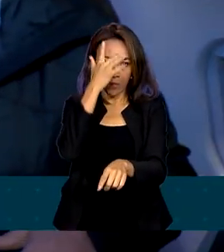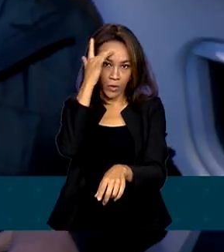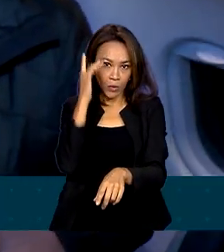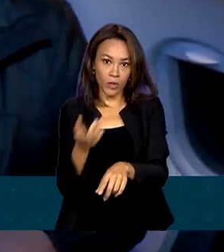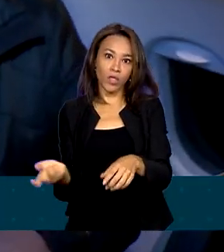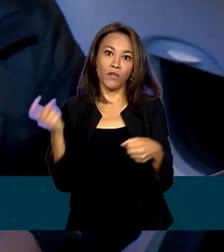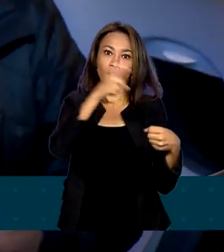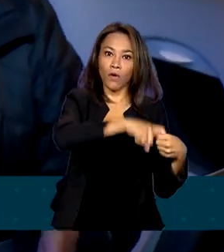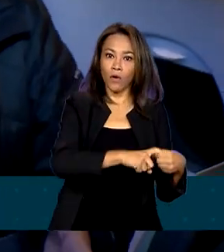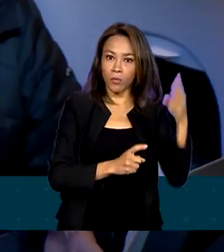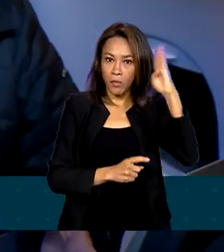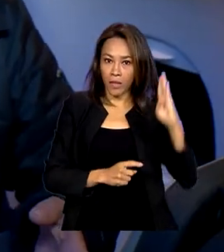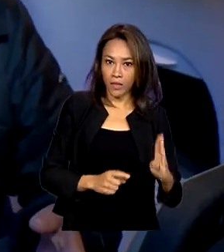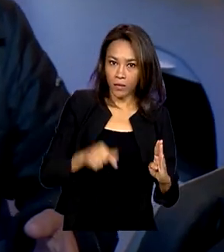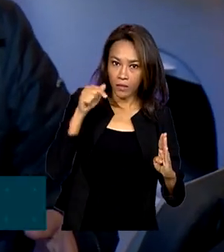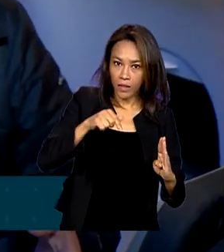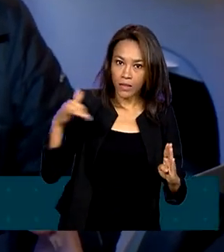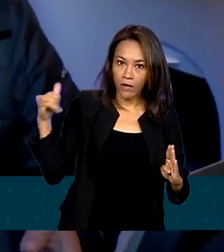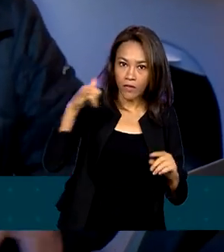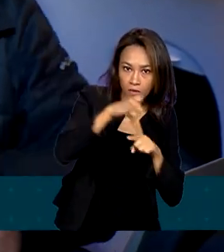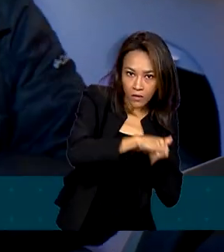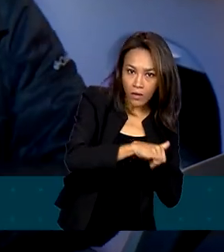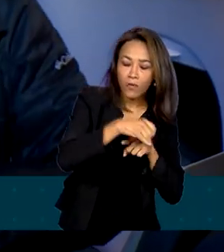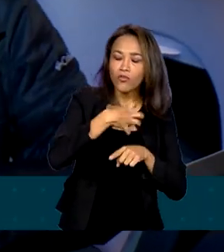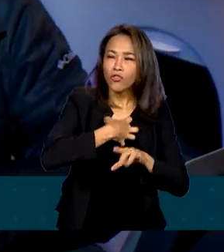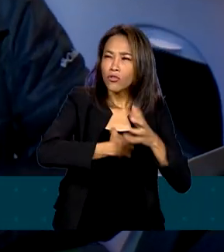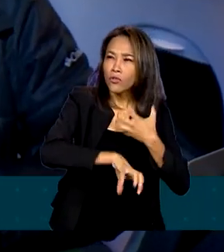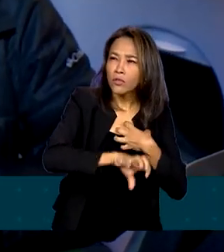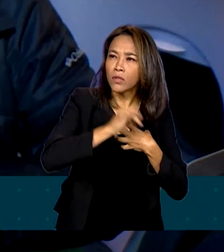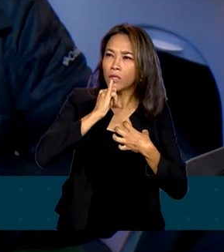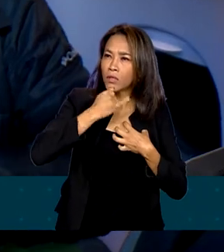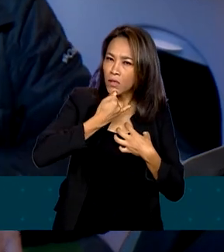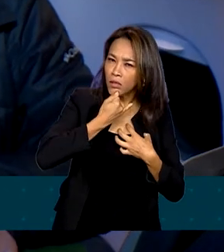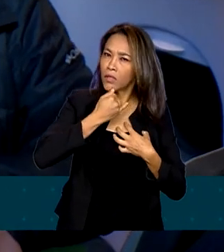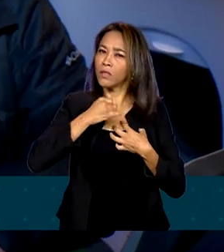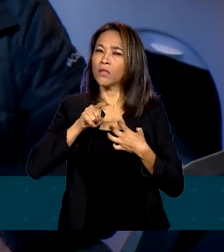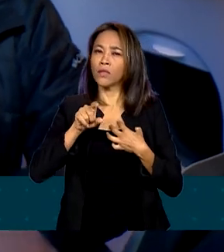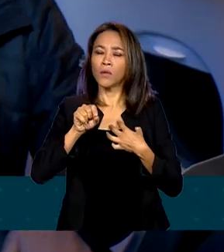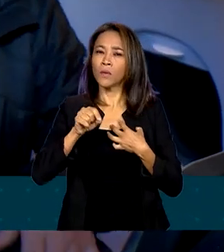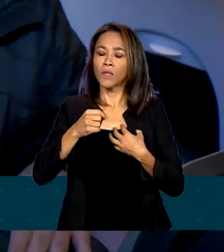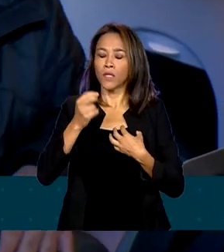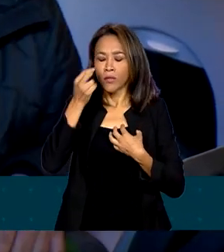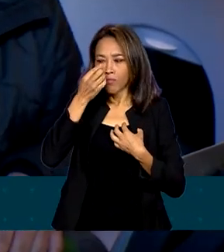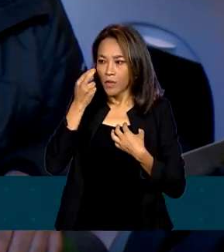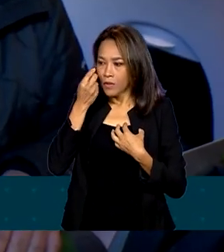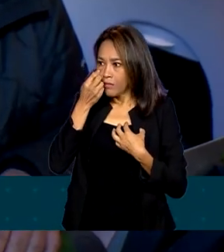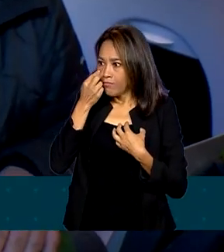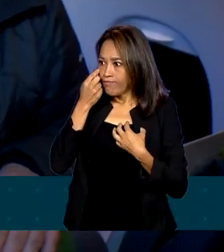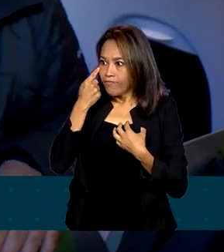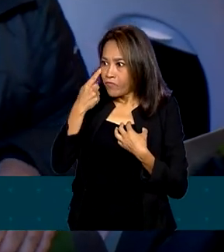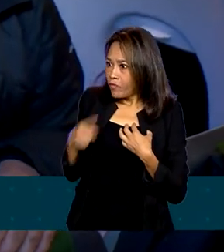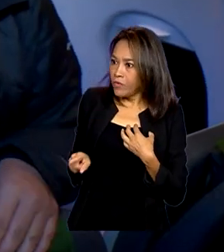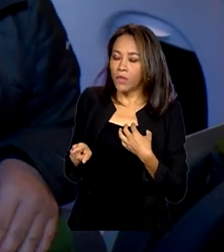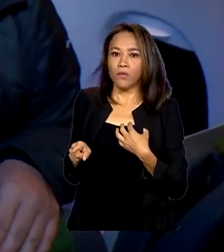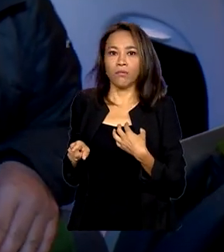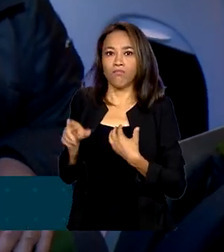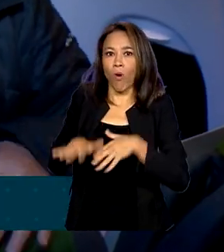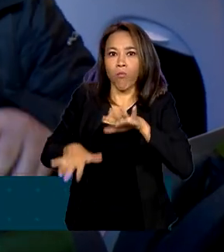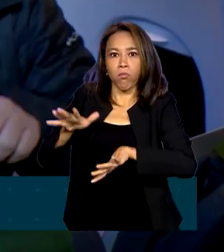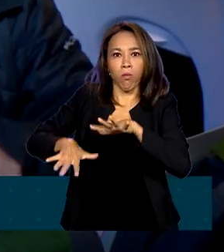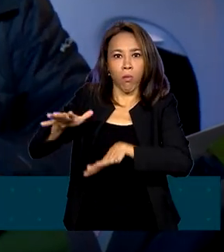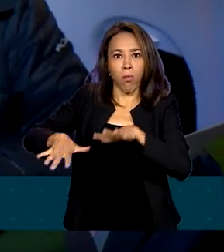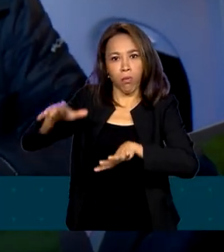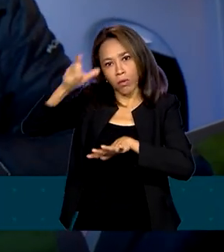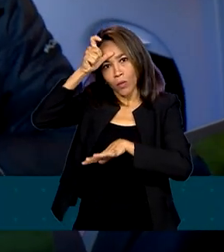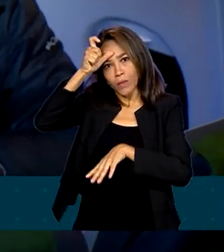neste avião compartilham sentimentos como a tristeza pelo que presenciaram na Turquia e o alívio por